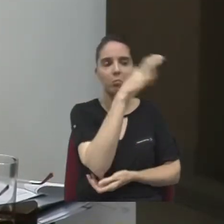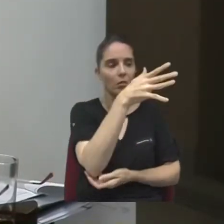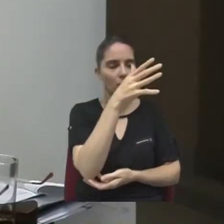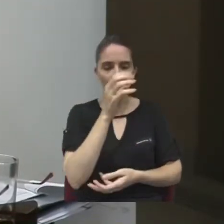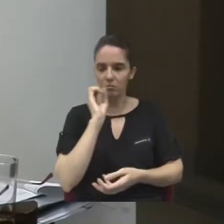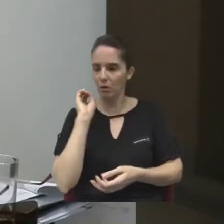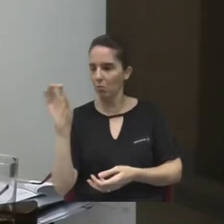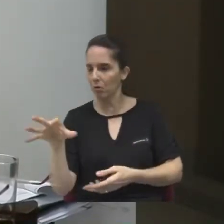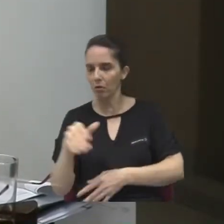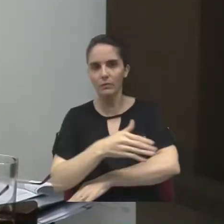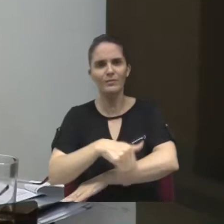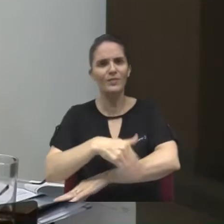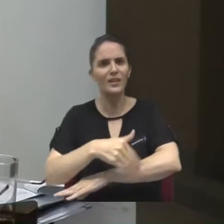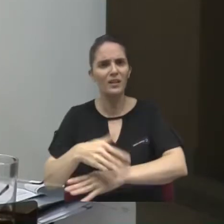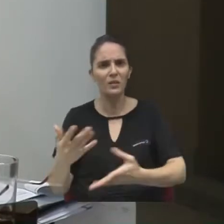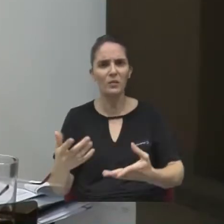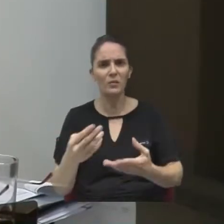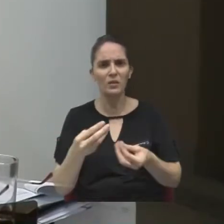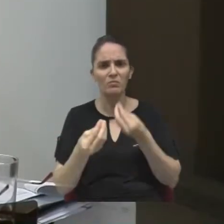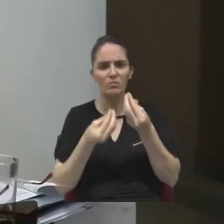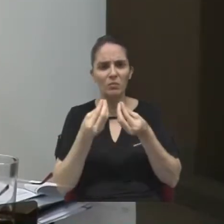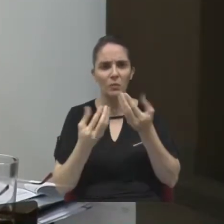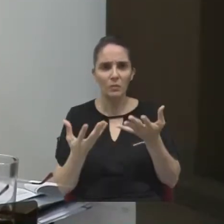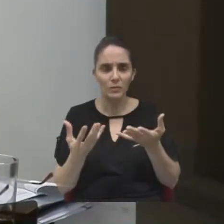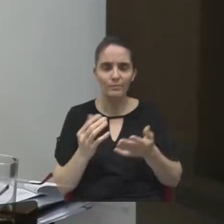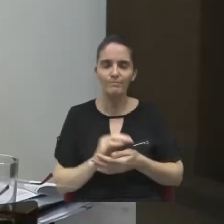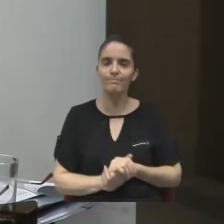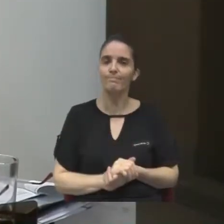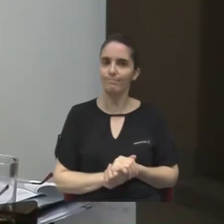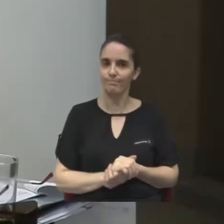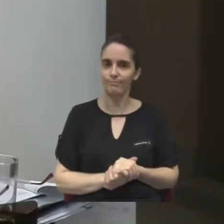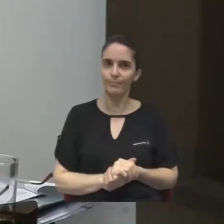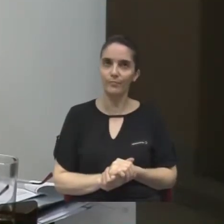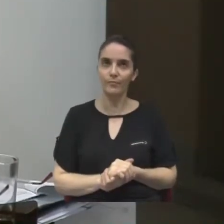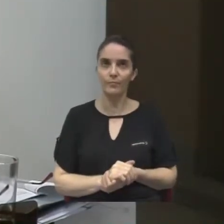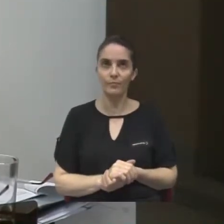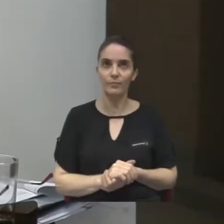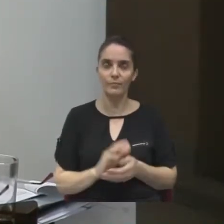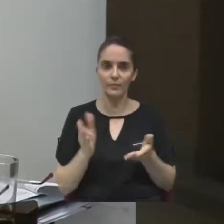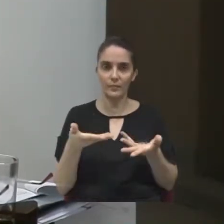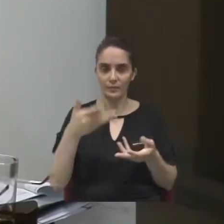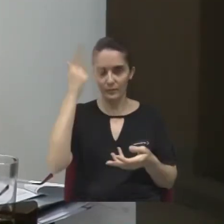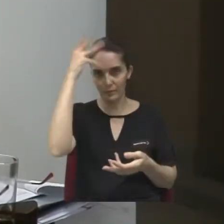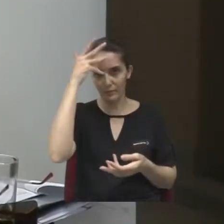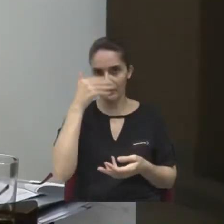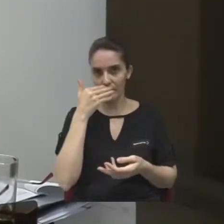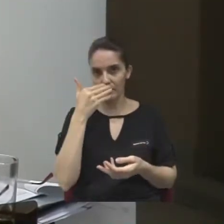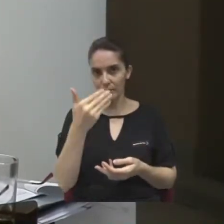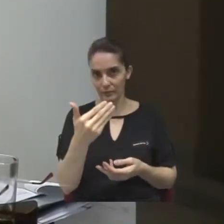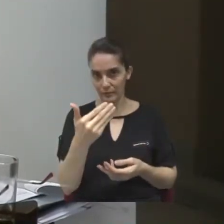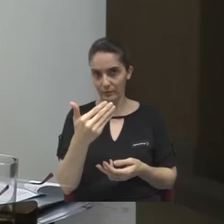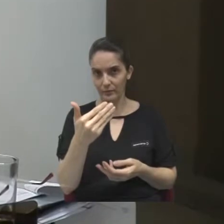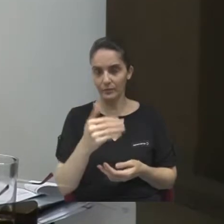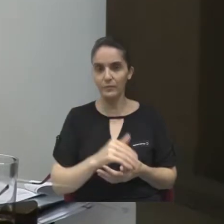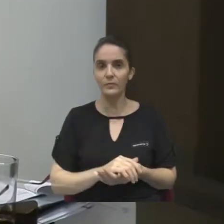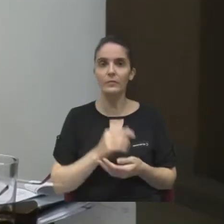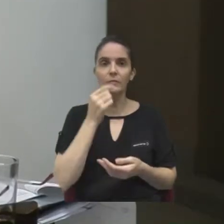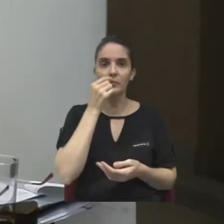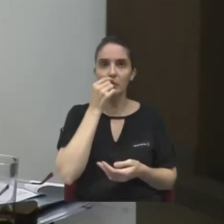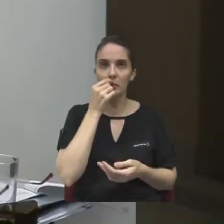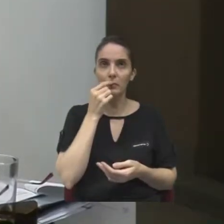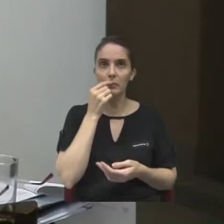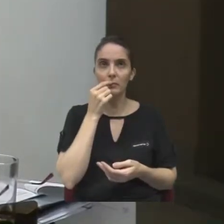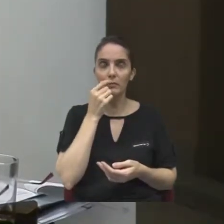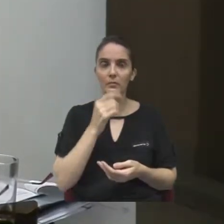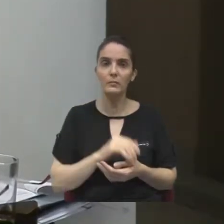público fazer a melhora desta colocação. Então, aqui, peço que o vereador Estevão não está aqui, mas